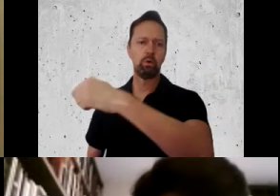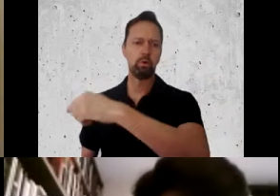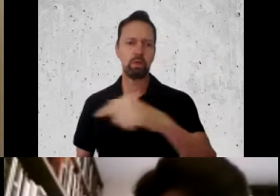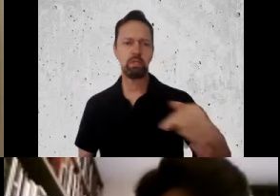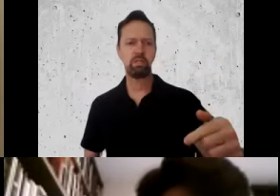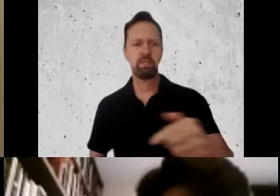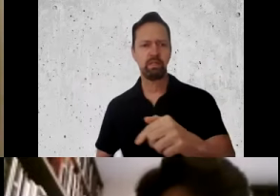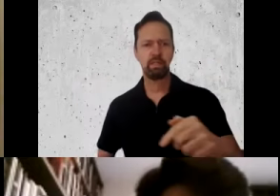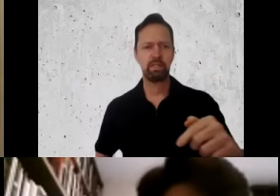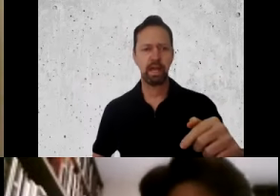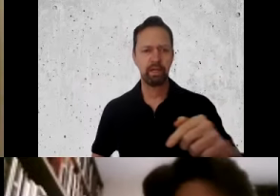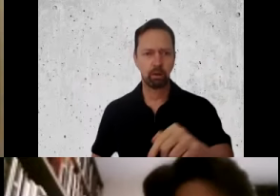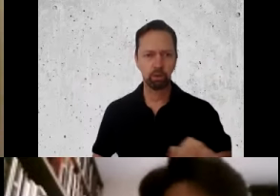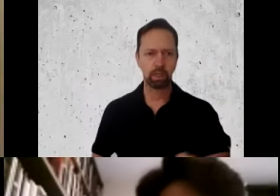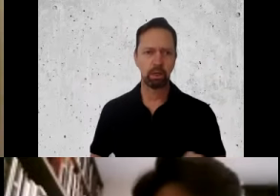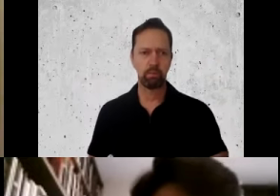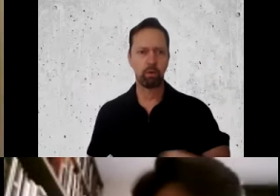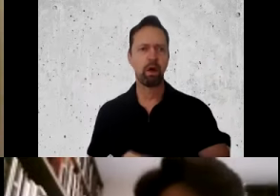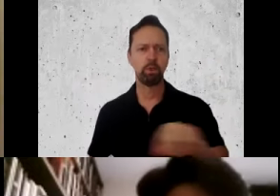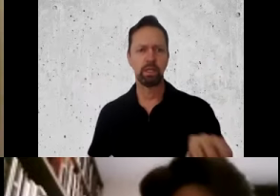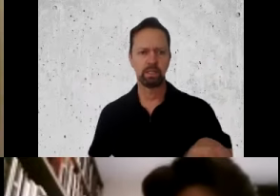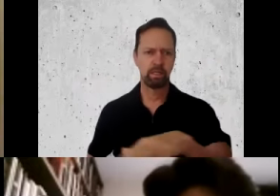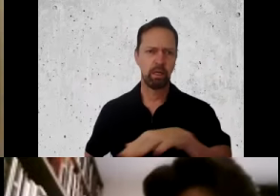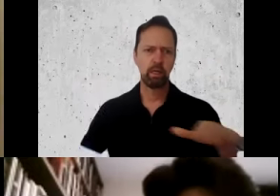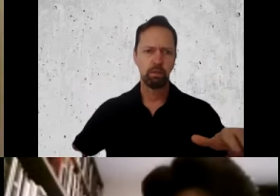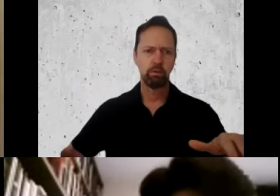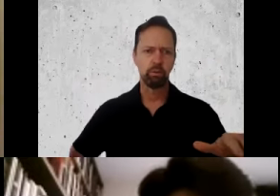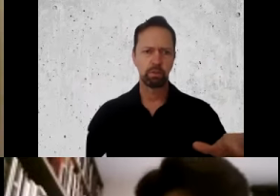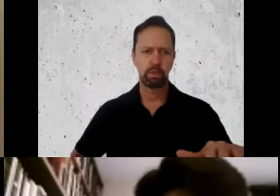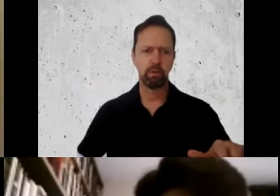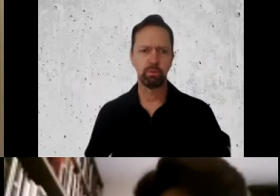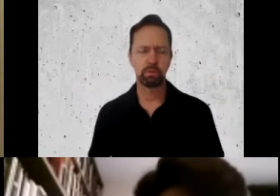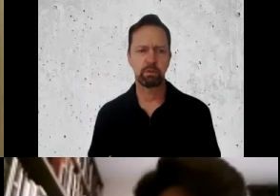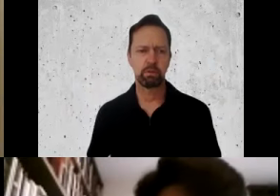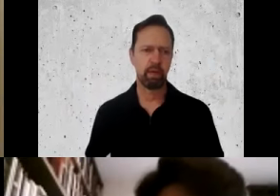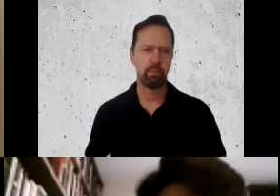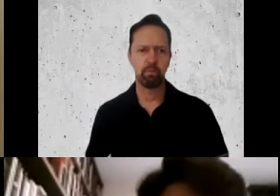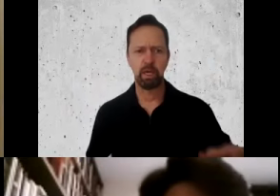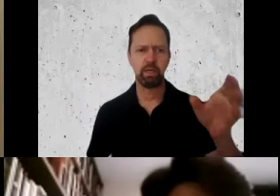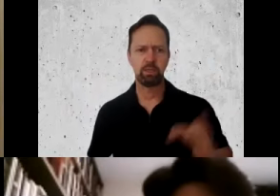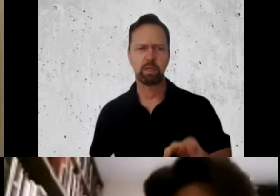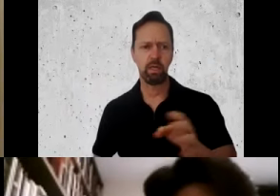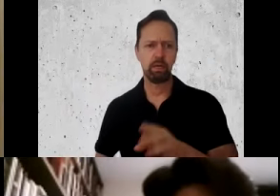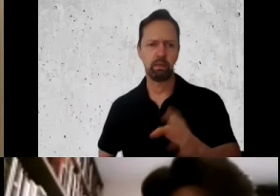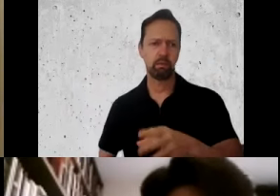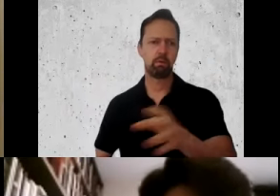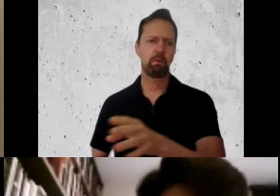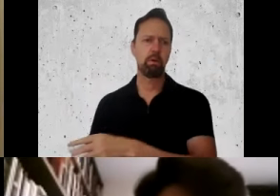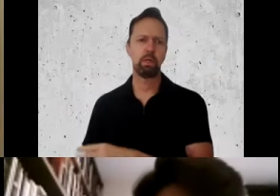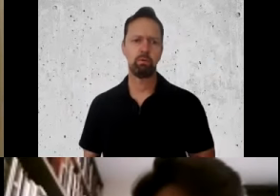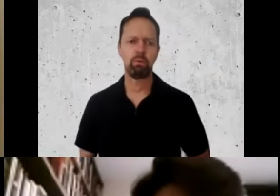doutorado, e se é da economia da UNB, qual dos campos, se é meio ambiente, se